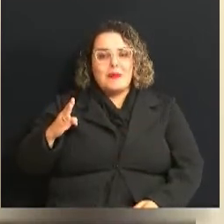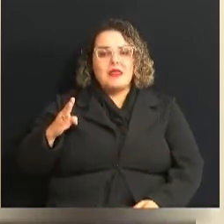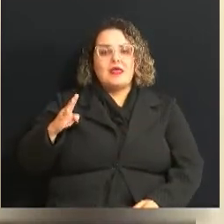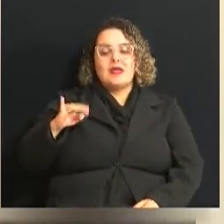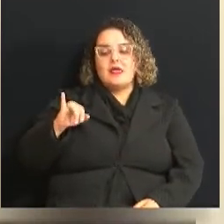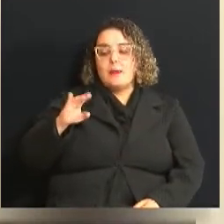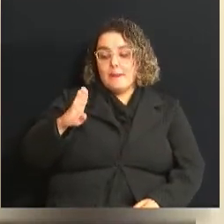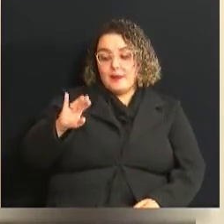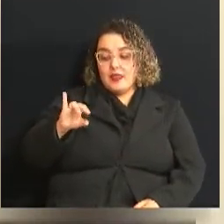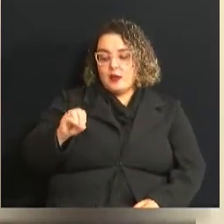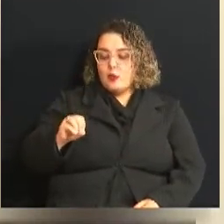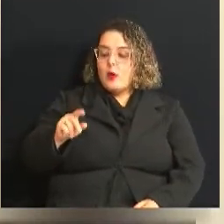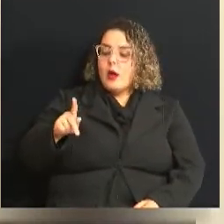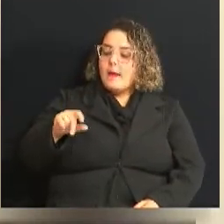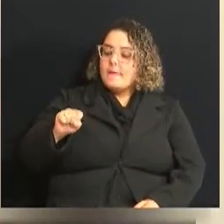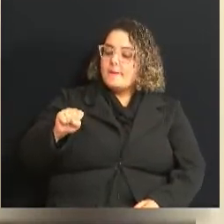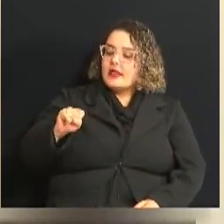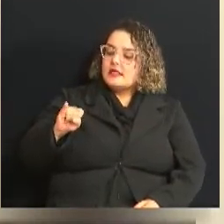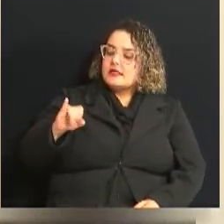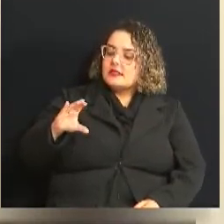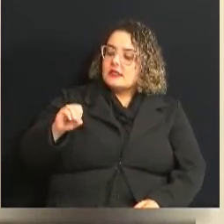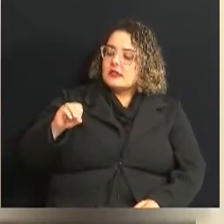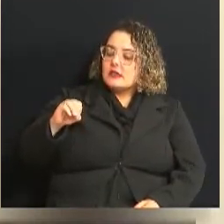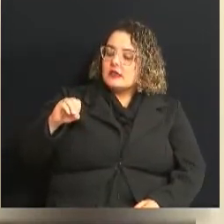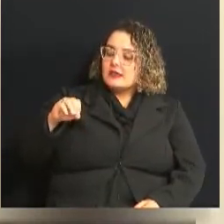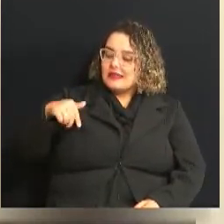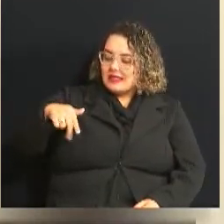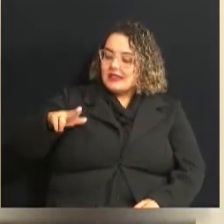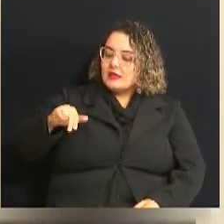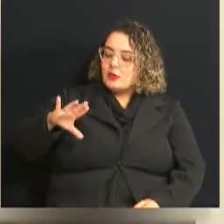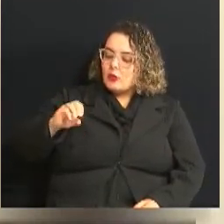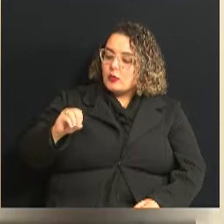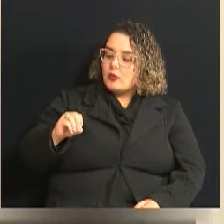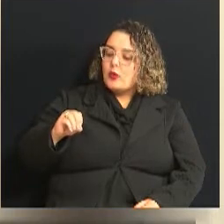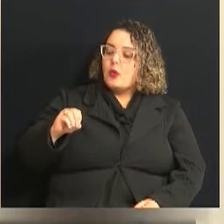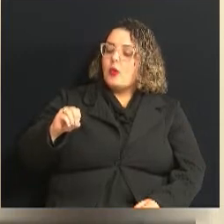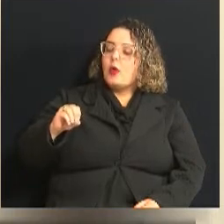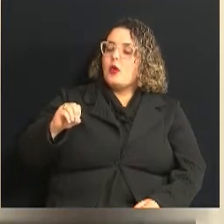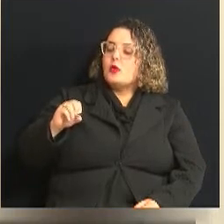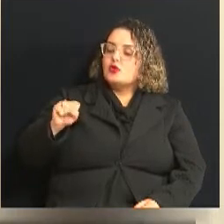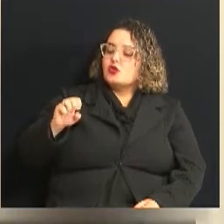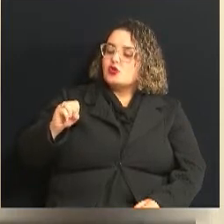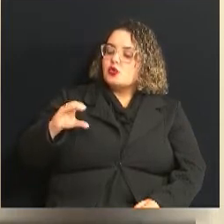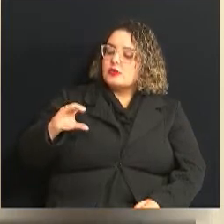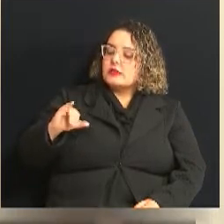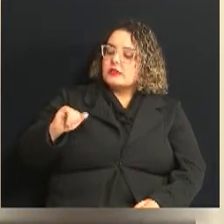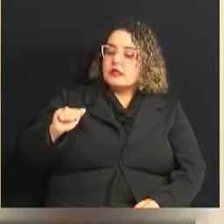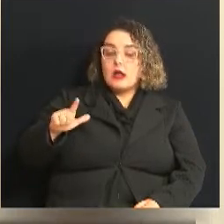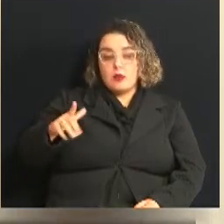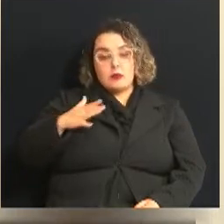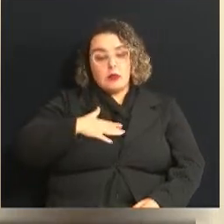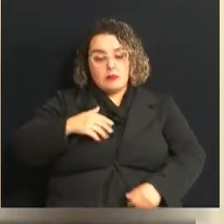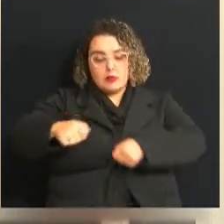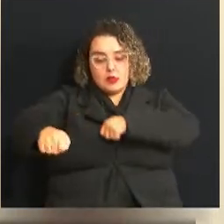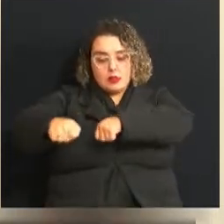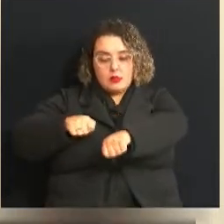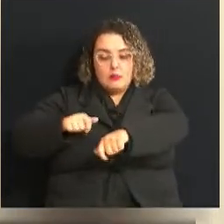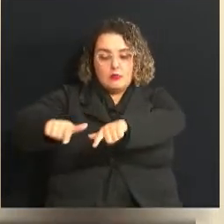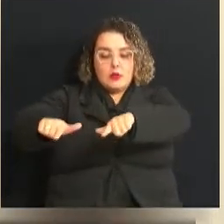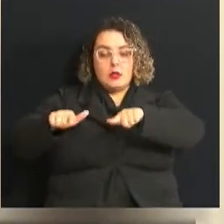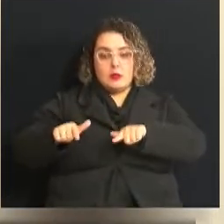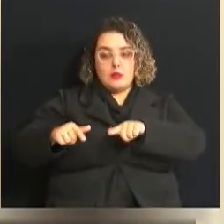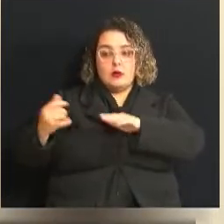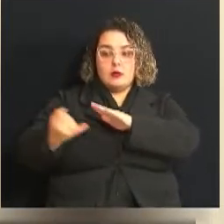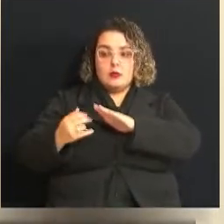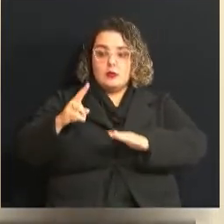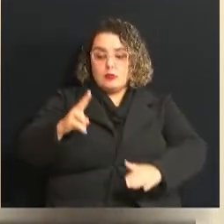E eu pelo menos na minha formação da Unifesp e no Instituto Padre